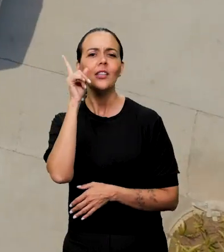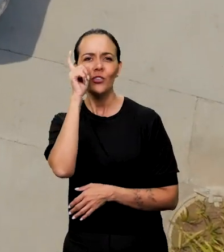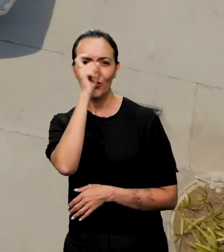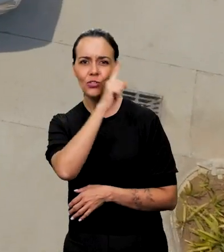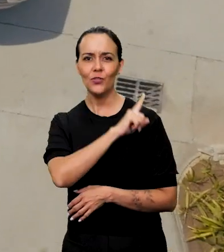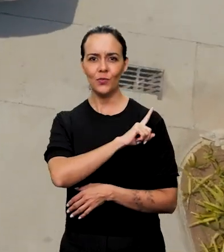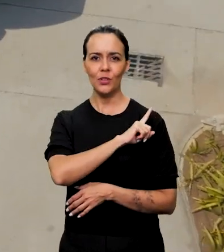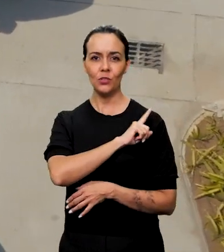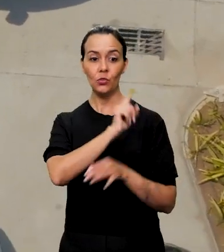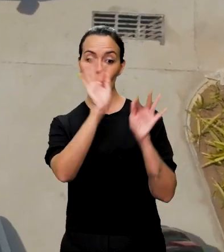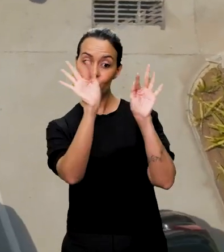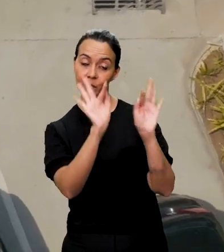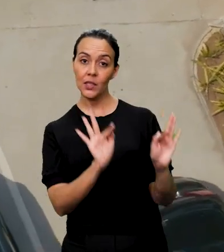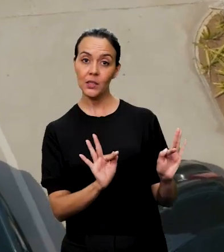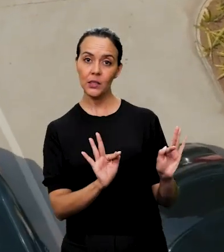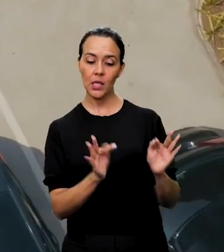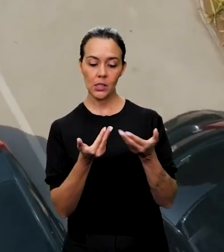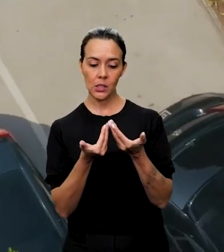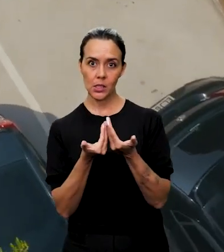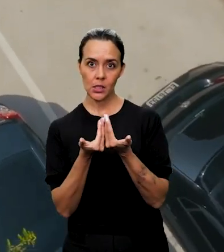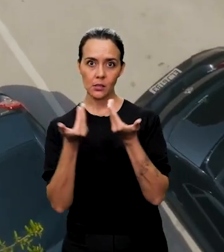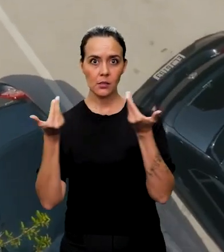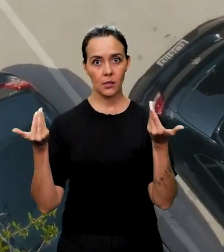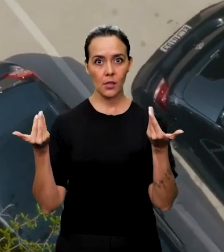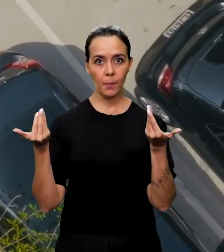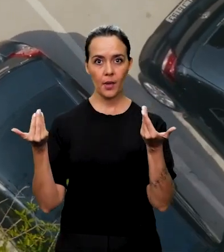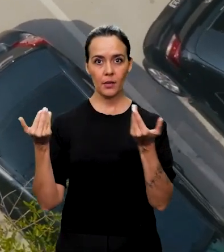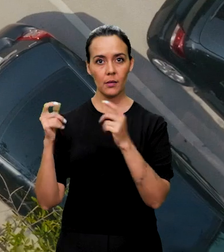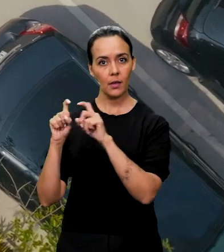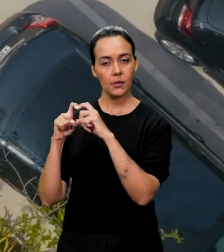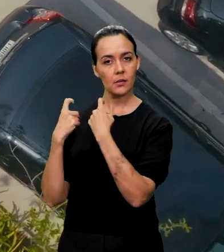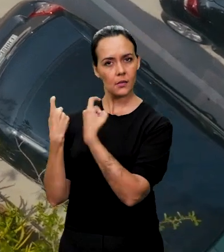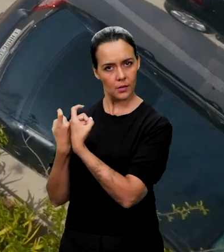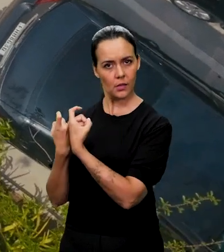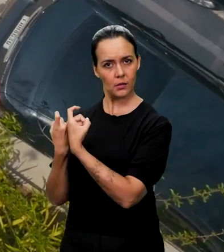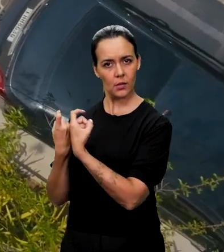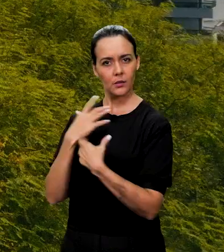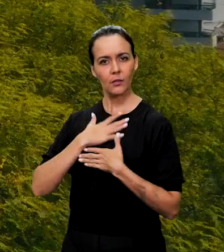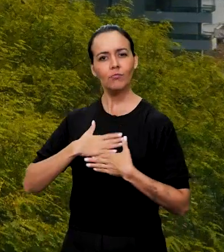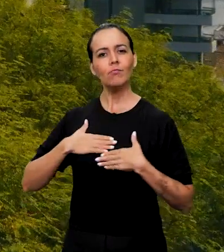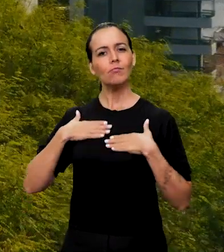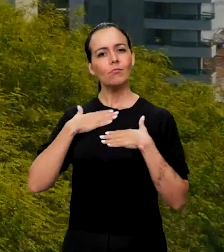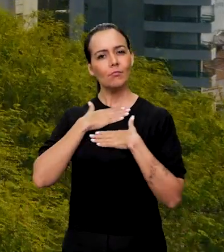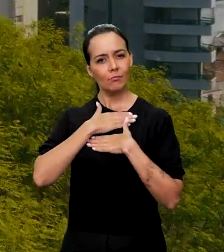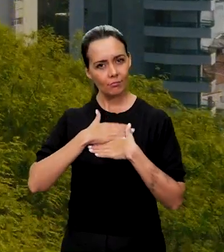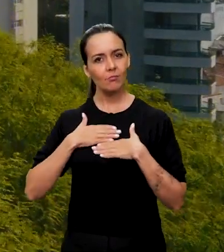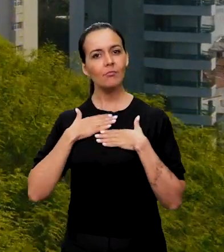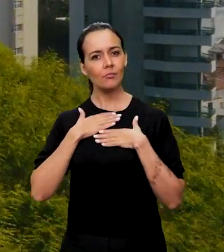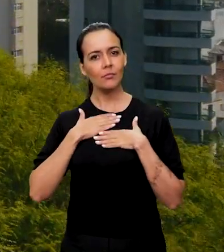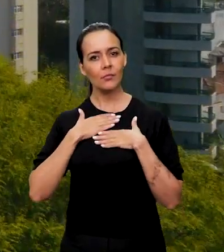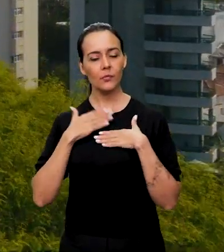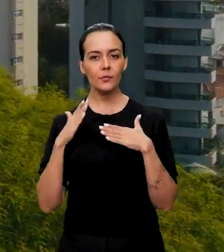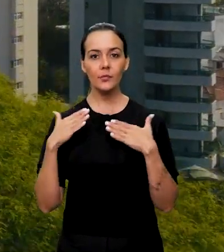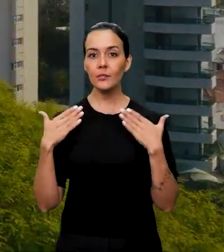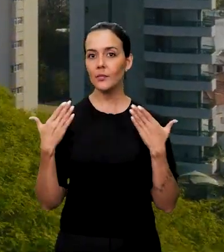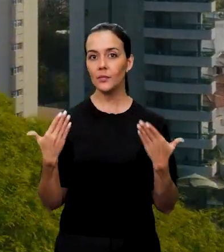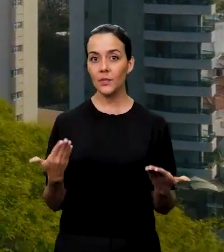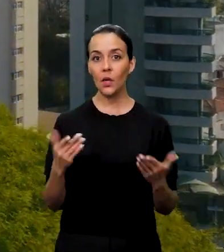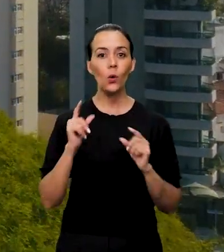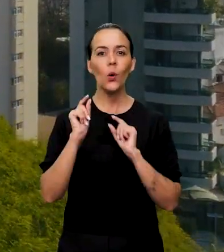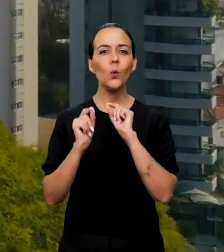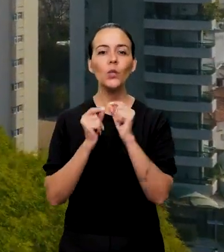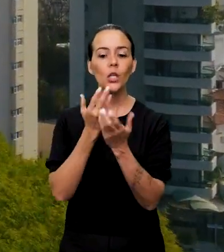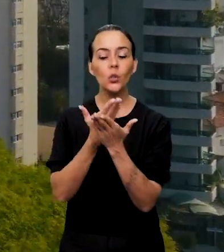a felicidade sem a existência de uma sexualidade gratificante, não é? Então, o que a gerontologia